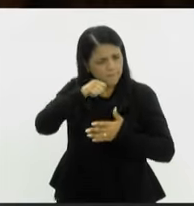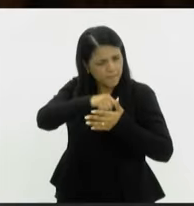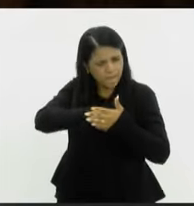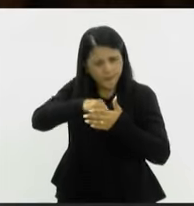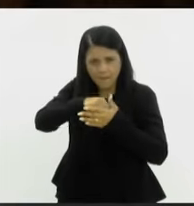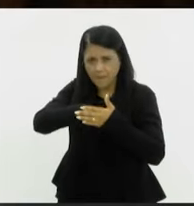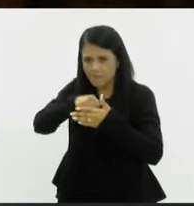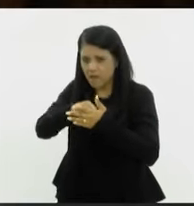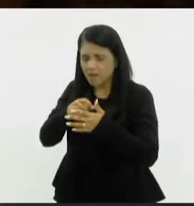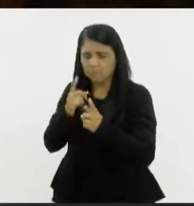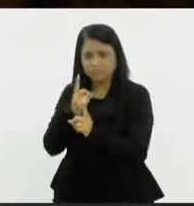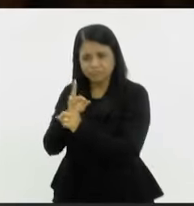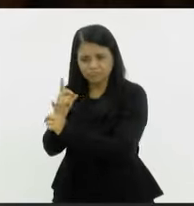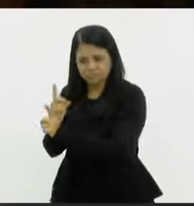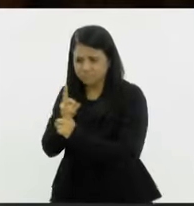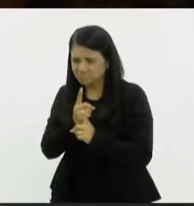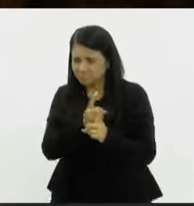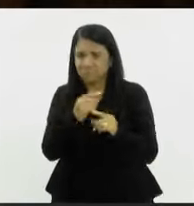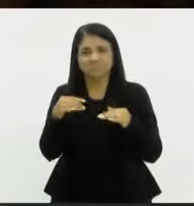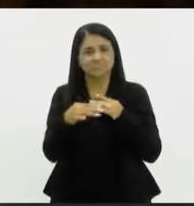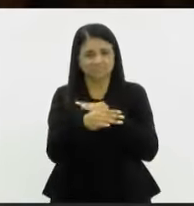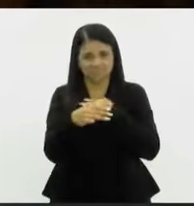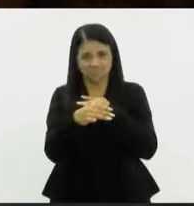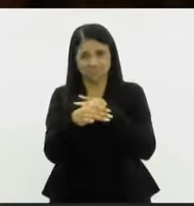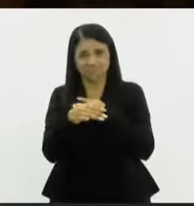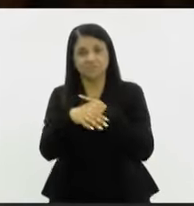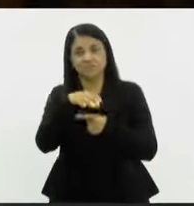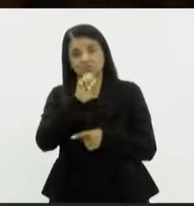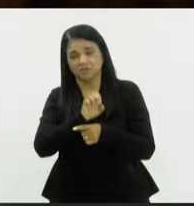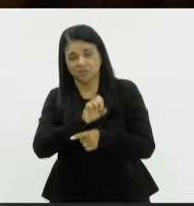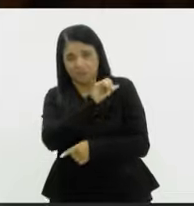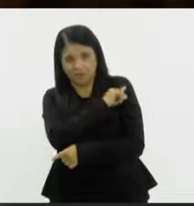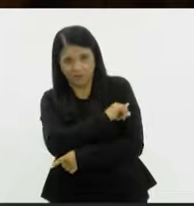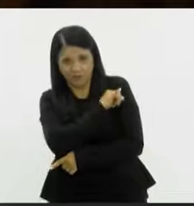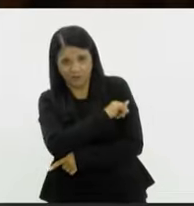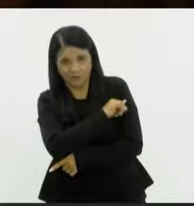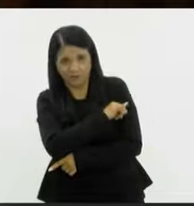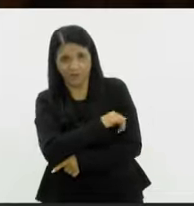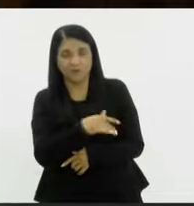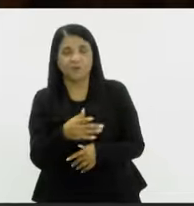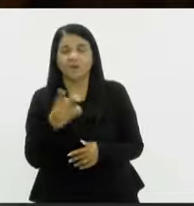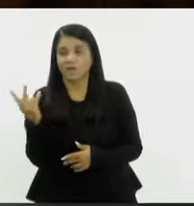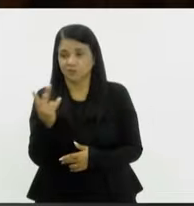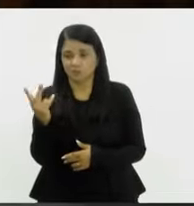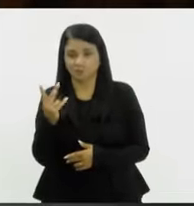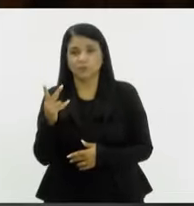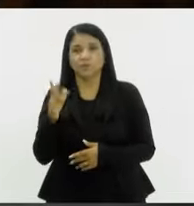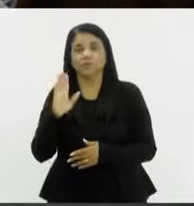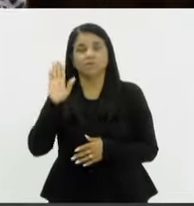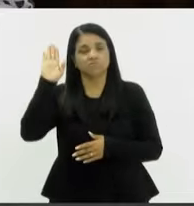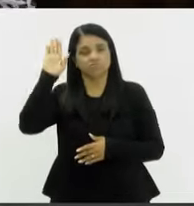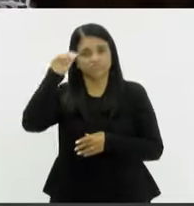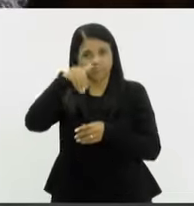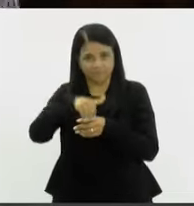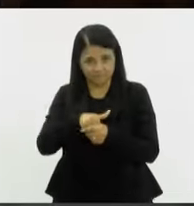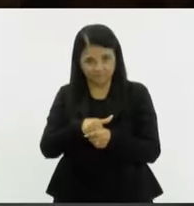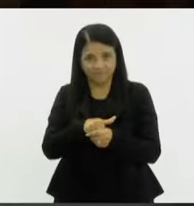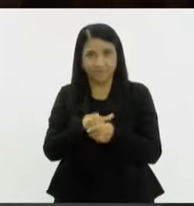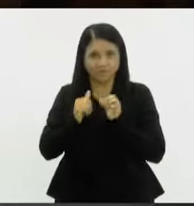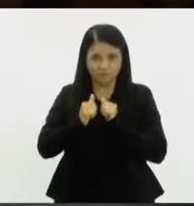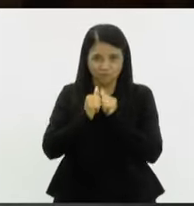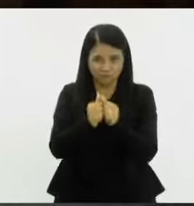lugares dessa cidade e aliás desse estado né tivemos juntas às duas na campanha eleitoral